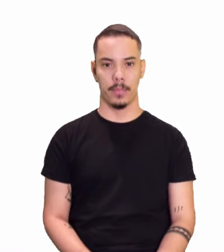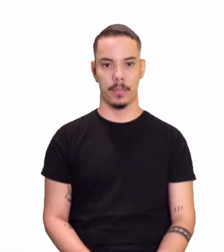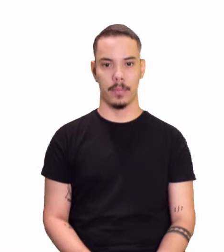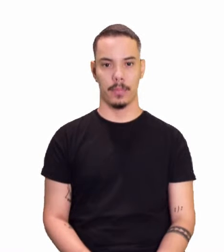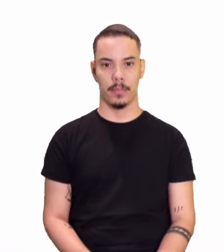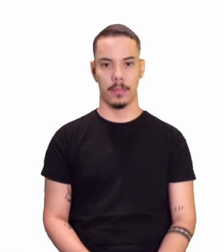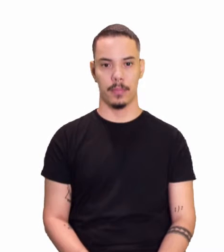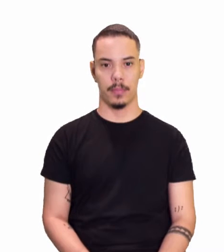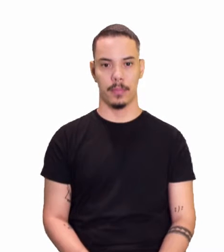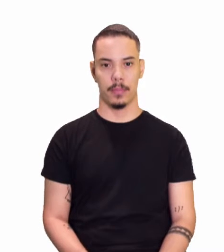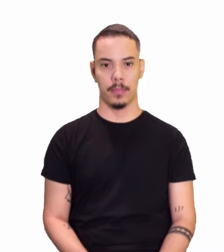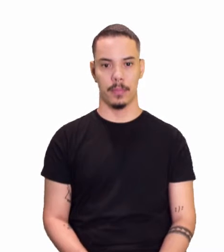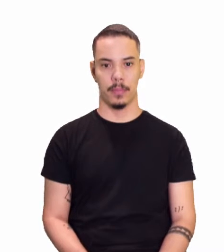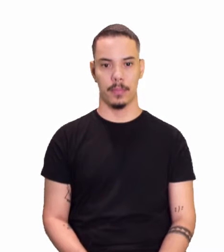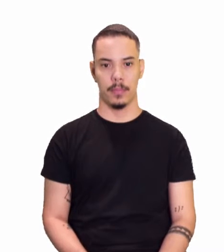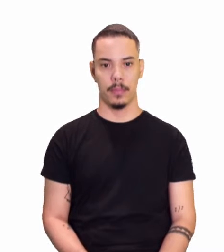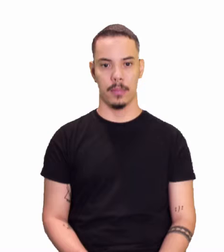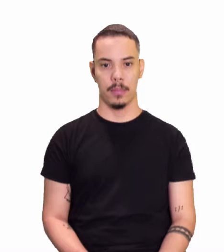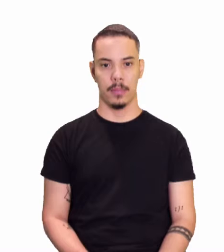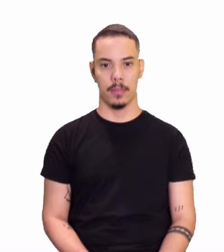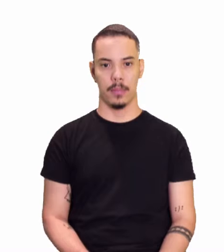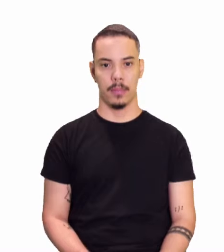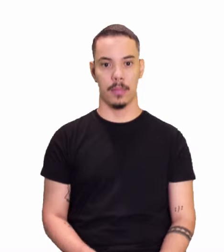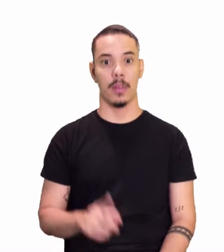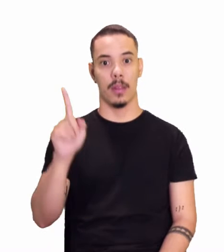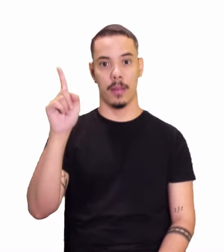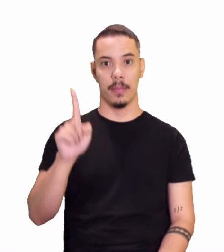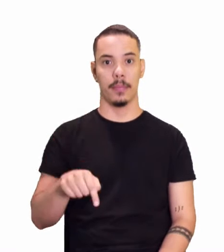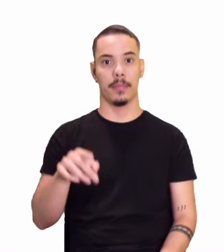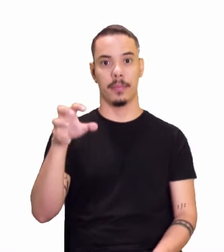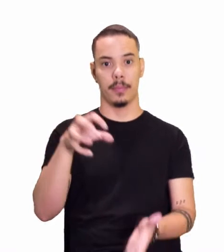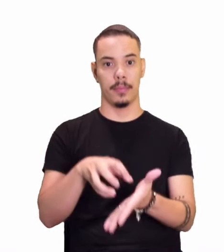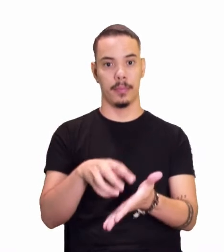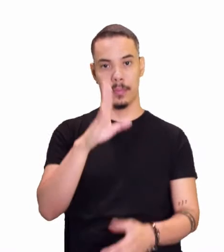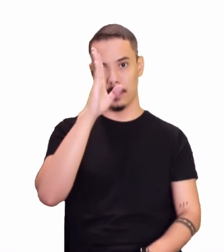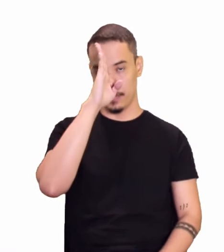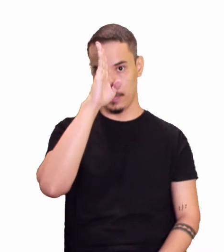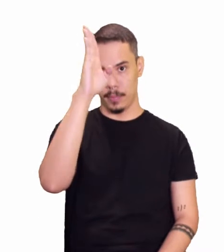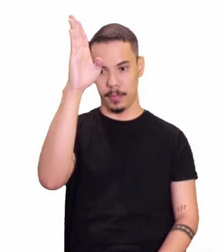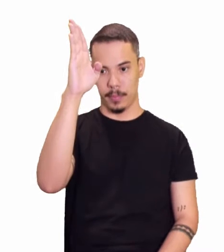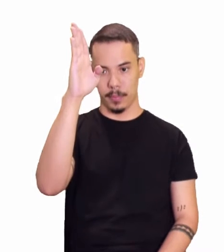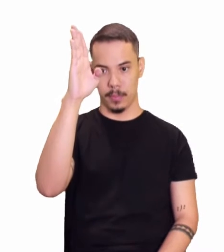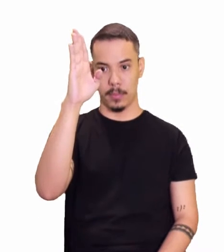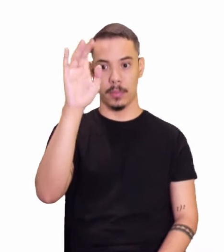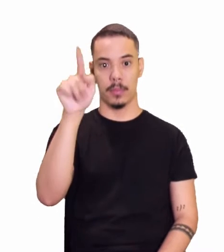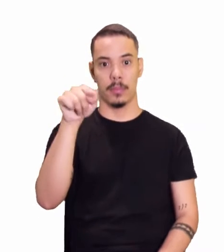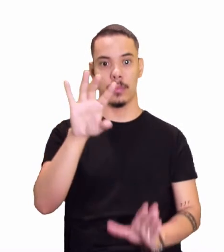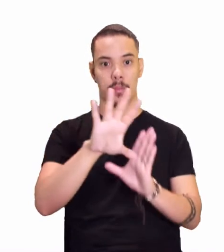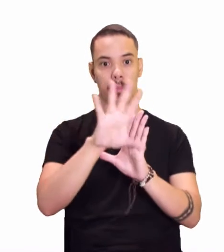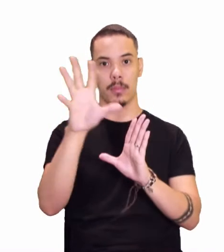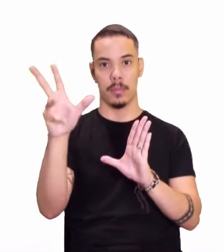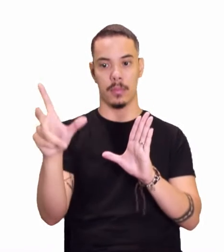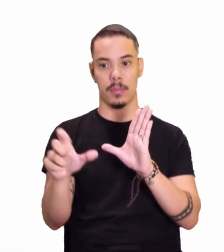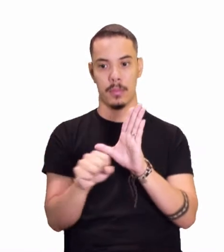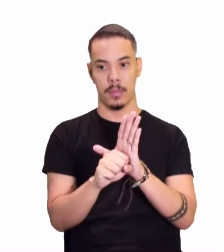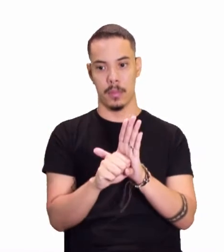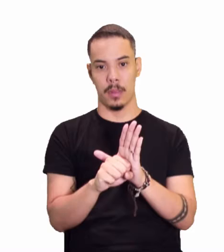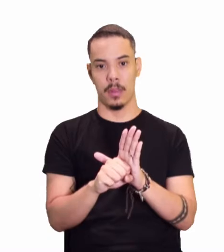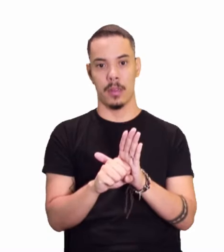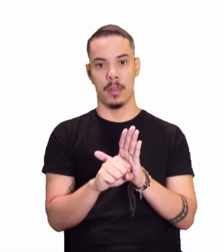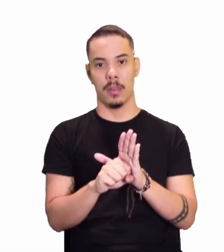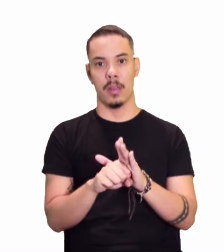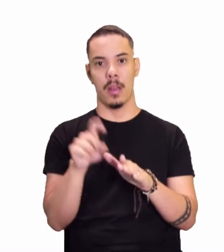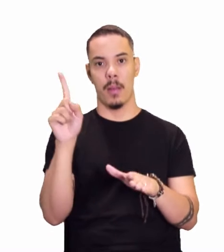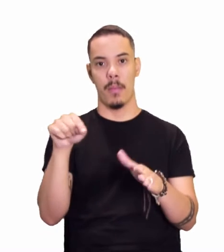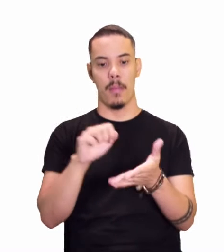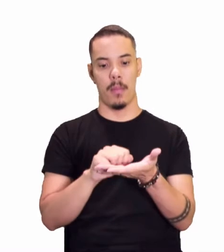né? Exatamente isso. A centralidade. Olha só. A simbologia aí, né? A forma geométrica.